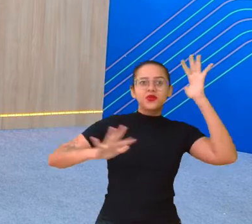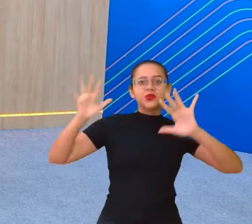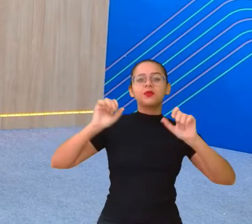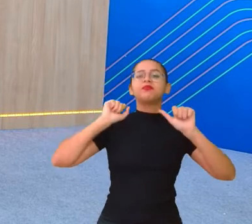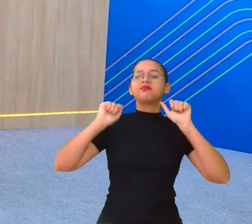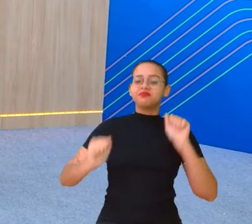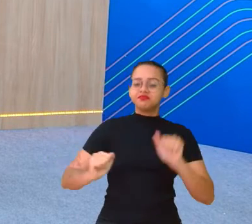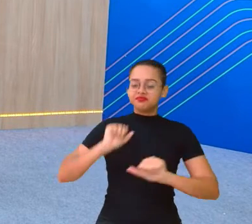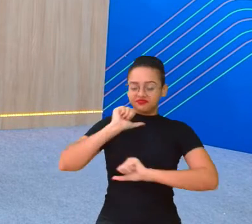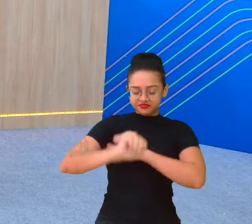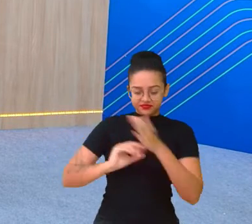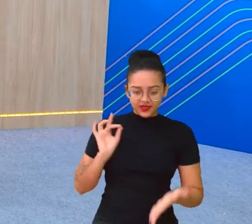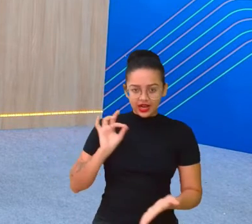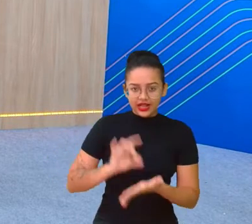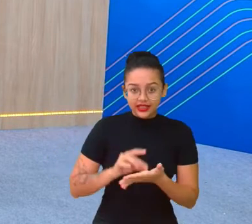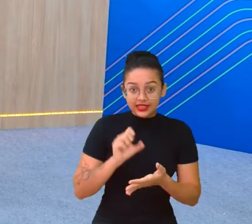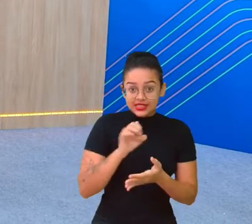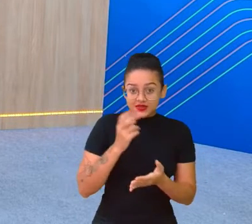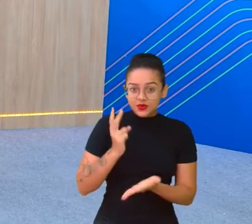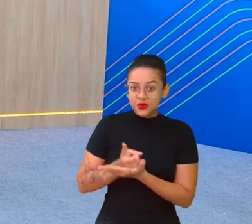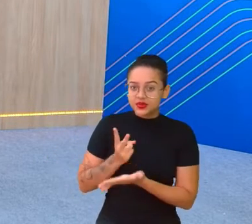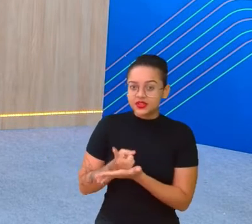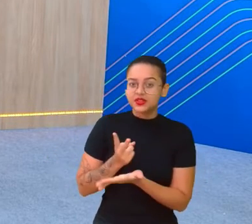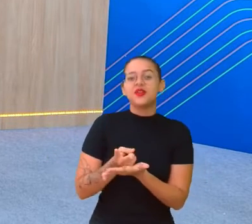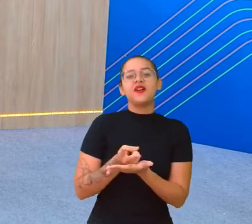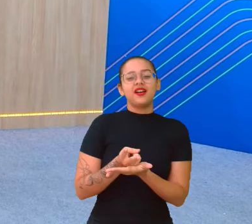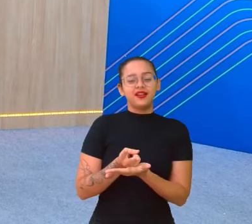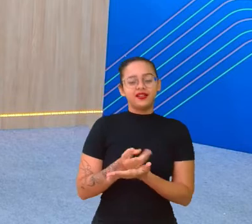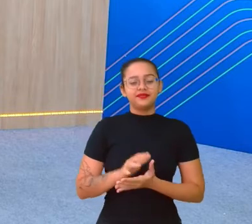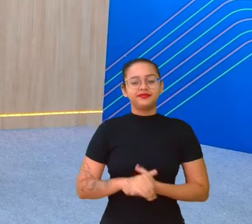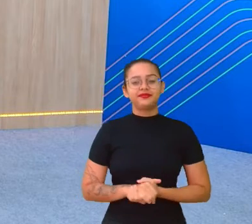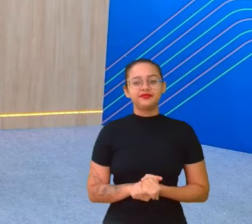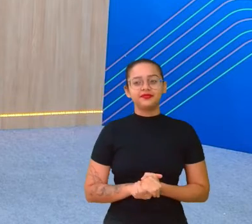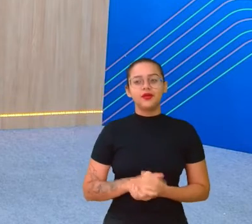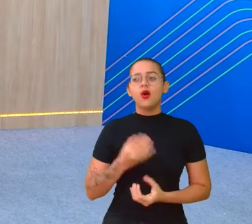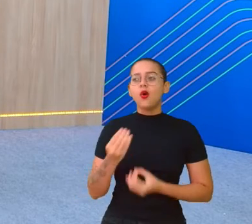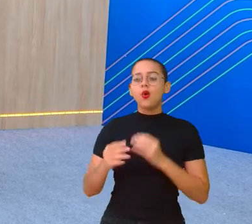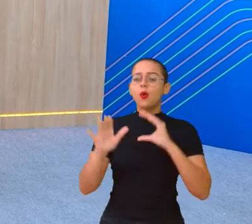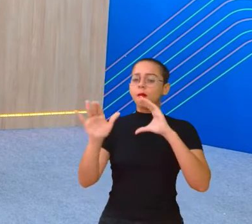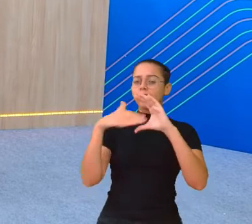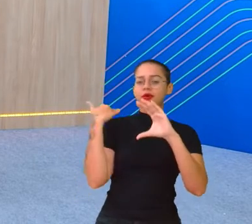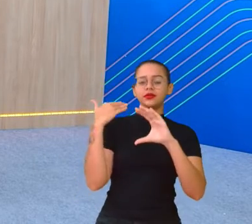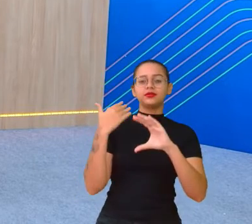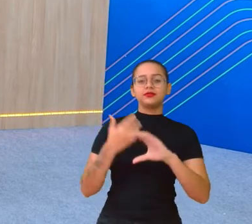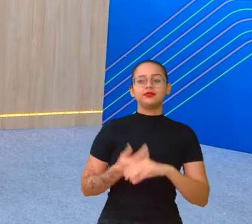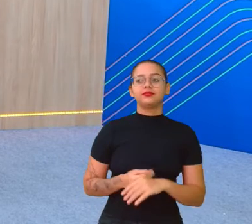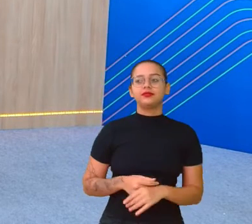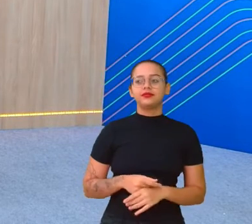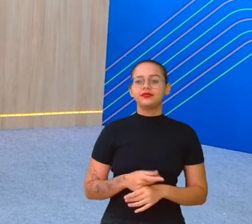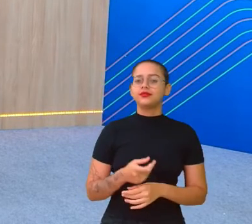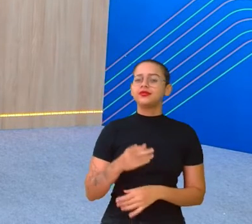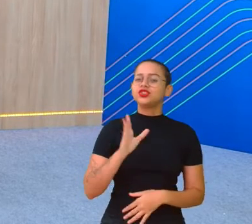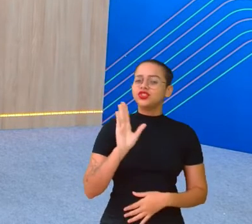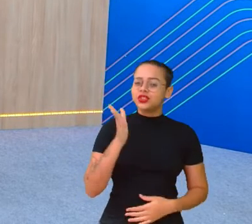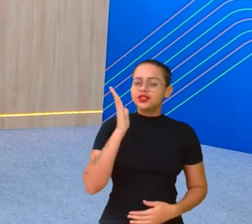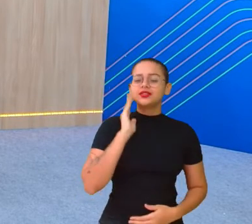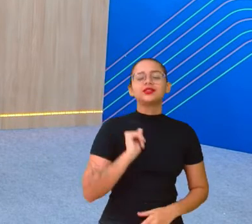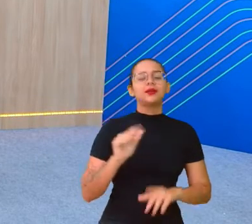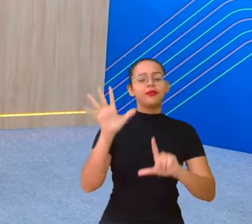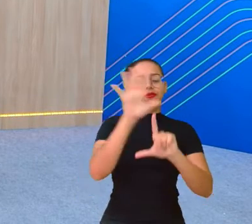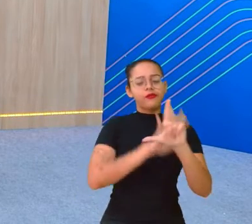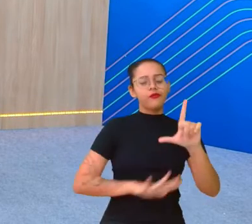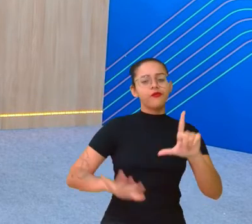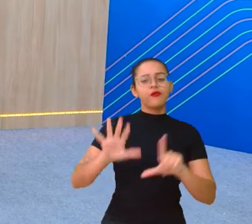se tornar realidade se você regar esses sonhos. Exatamente. E como é que manda pra gente? Vai lá, ó, eles já estão ligados. Na plataforma